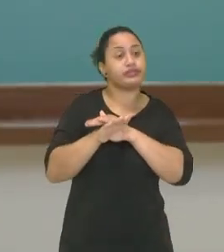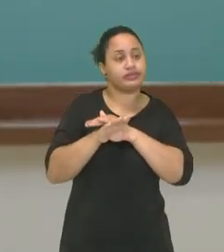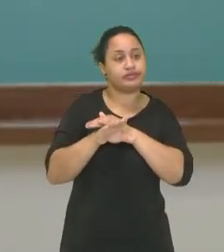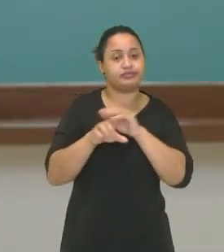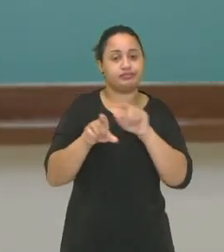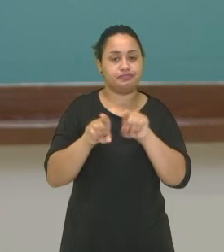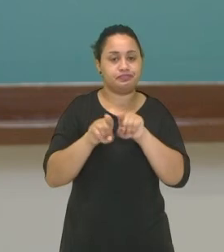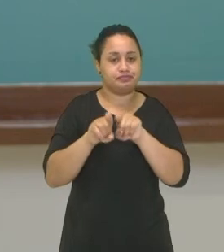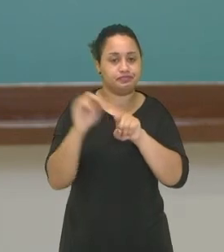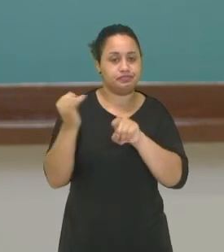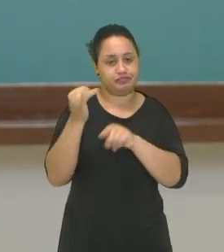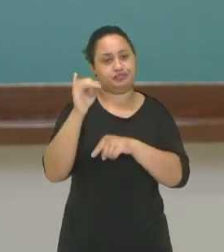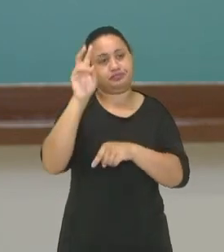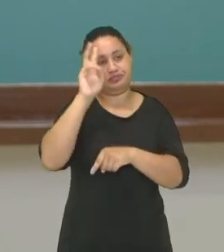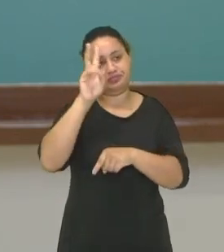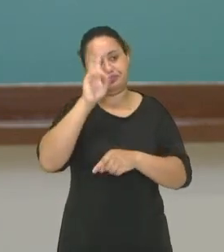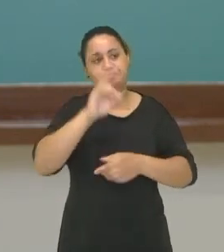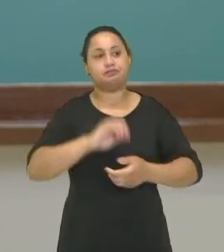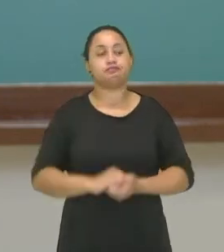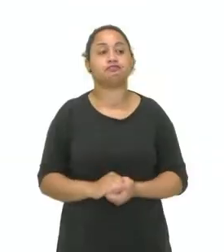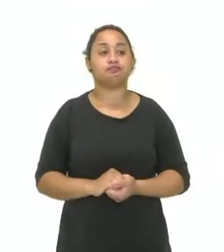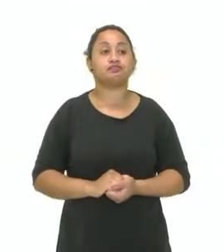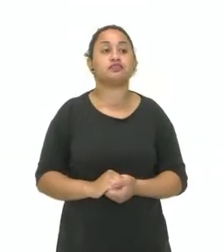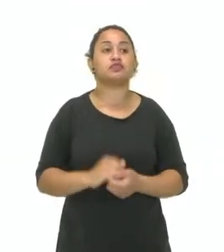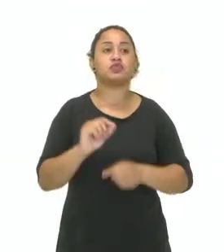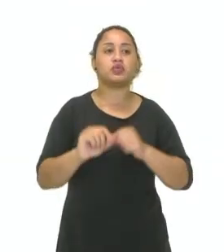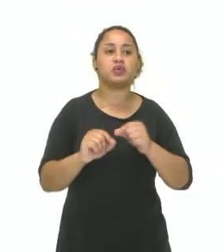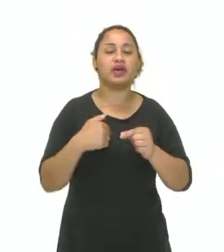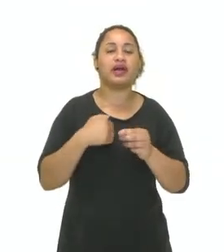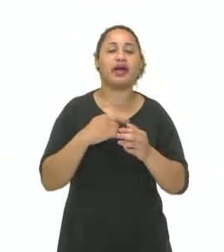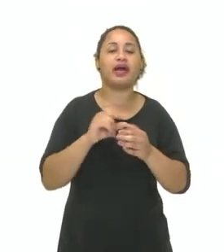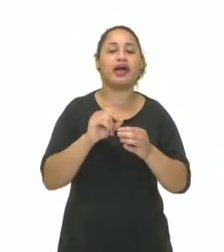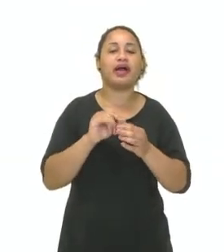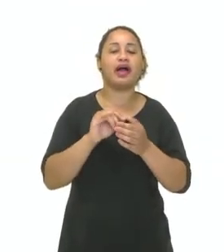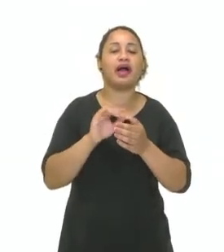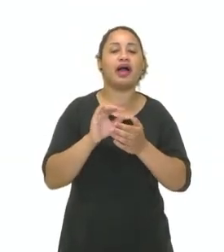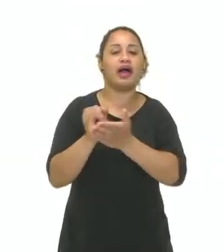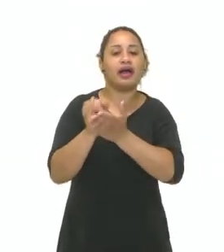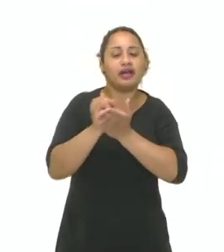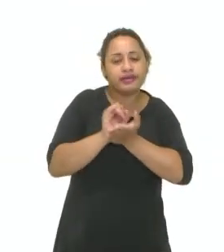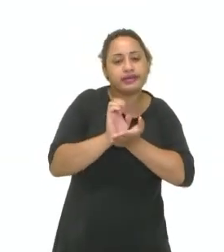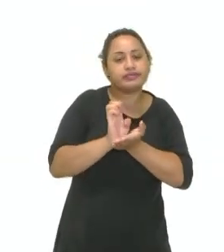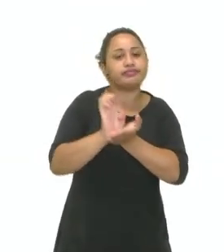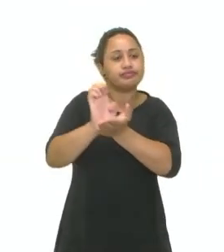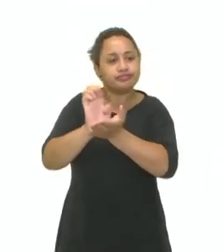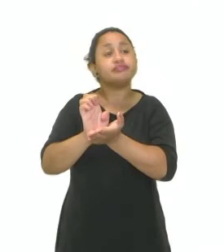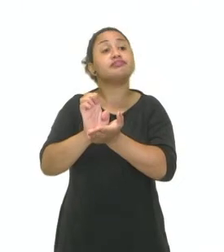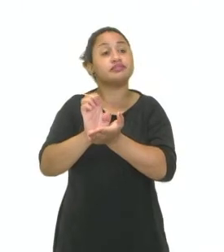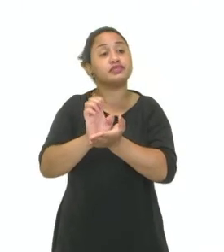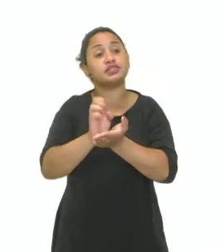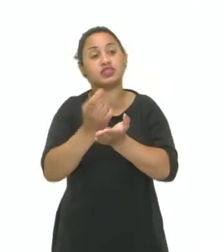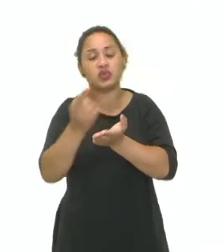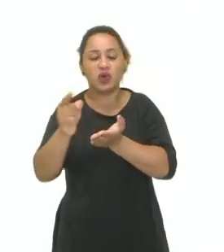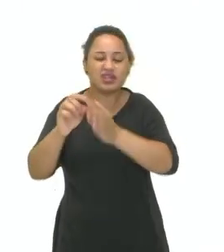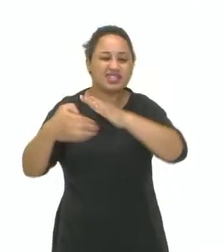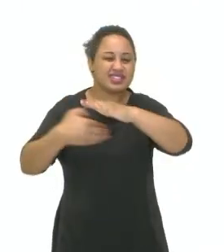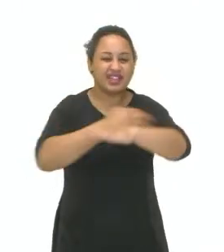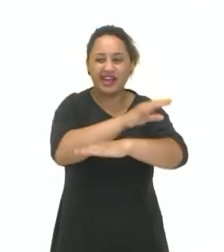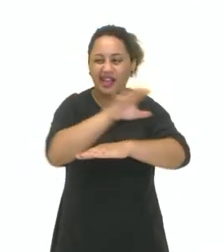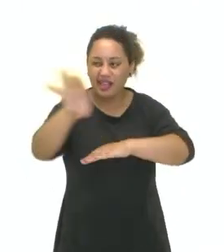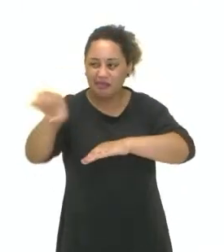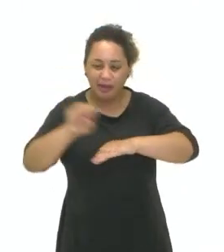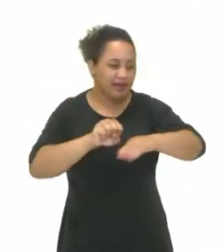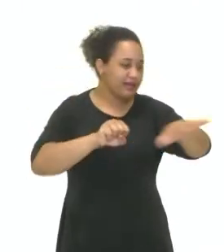também, tá? A importação e exportação de matéria orgânica de outros ecossistemas também é uma falha, né? Pensando